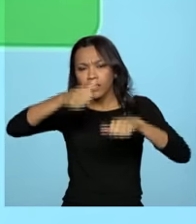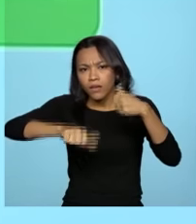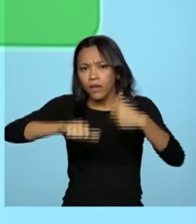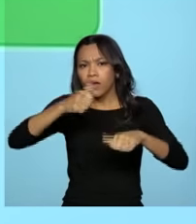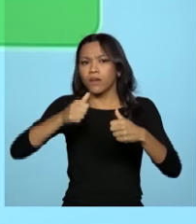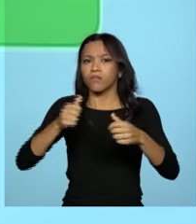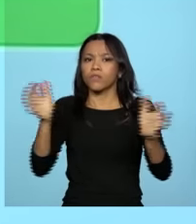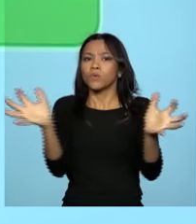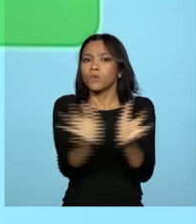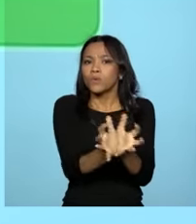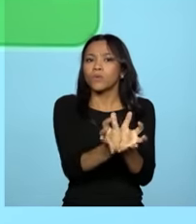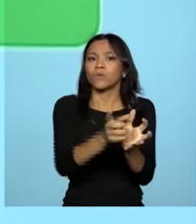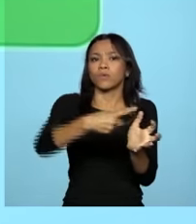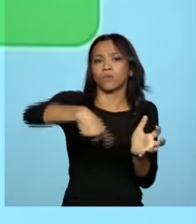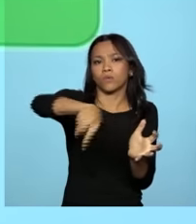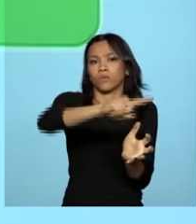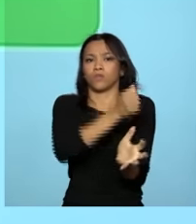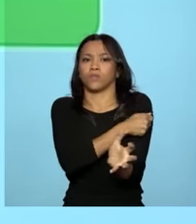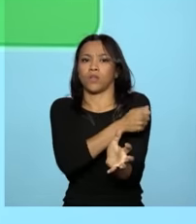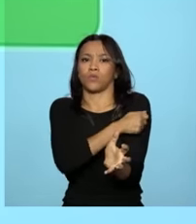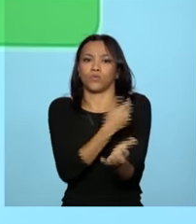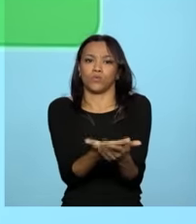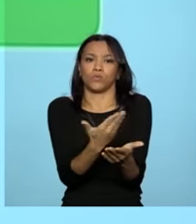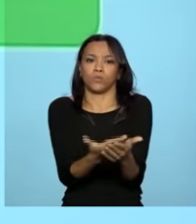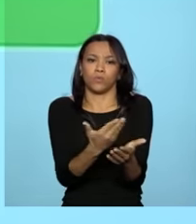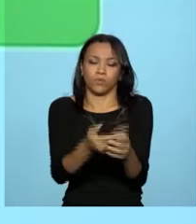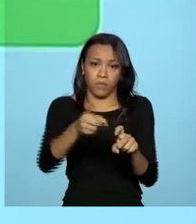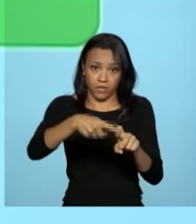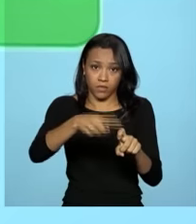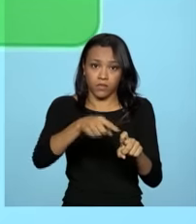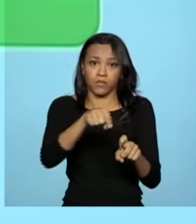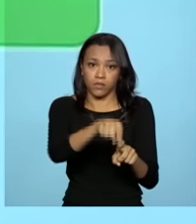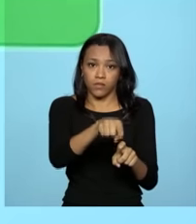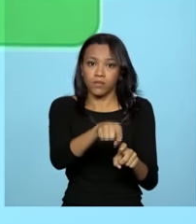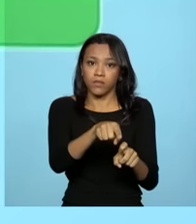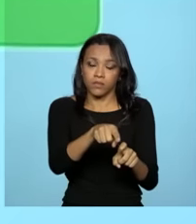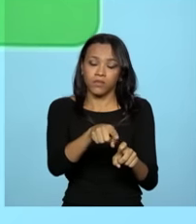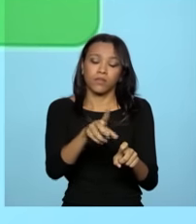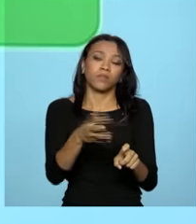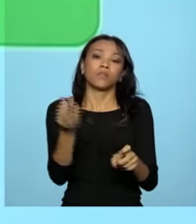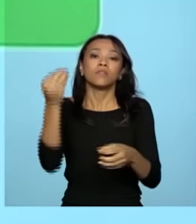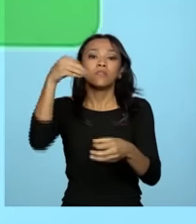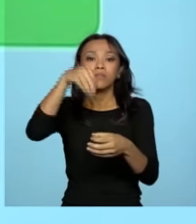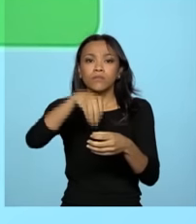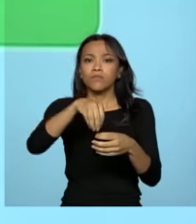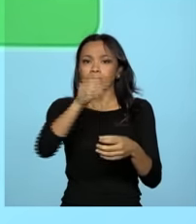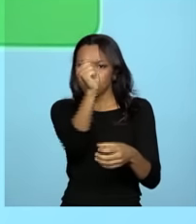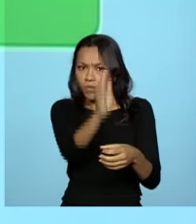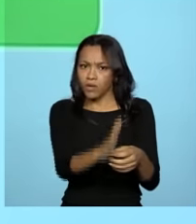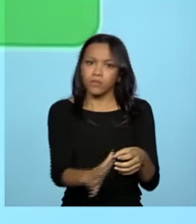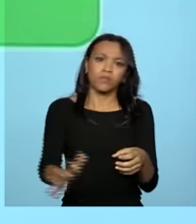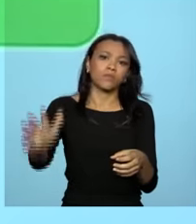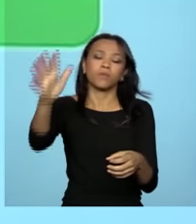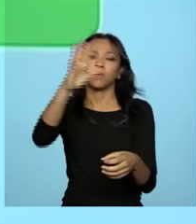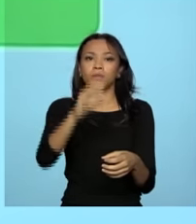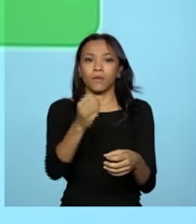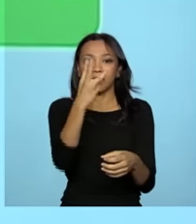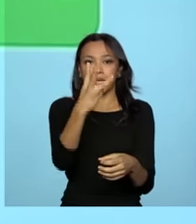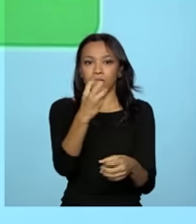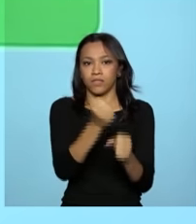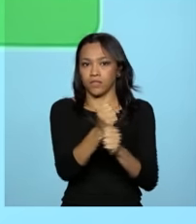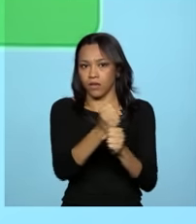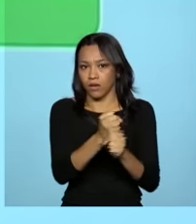se avaliavam as turmas de medicina dentro do sistema geral de avaliação dos concluintes da graduação no Brasil. Quer dizer, a cada